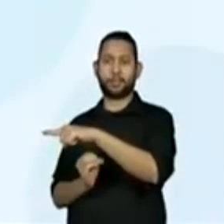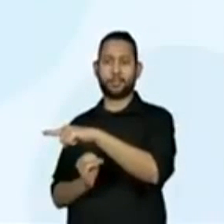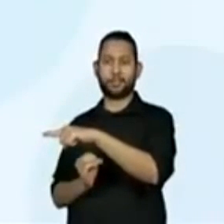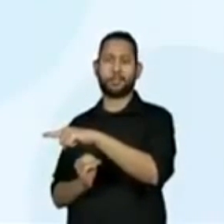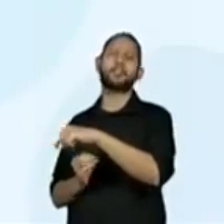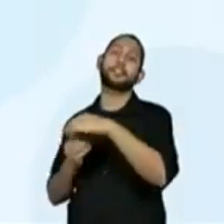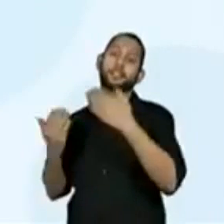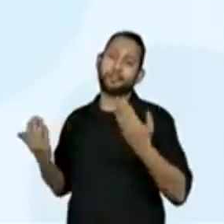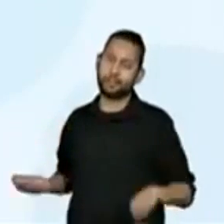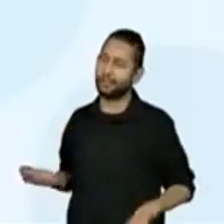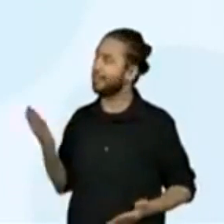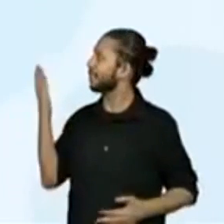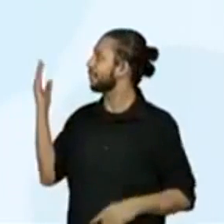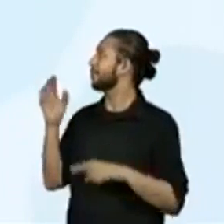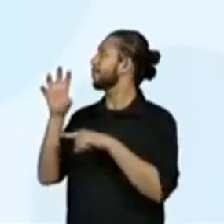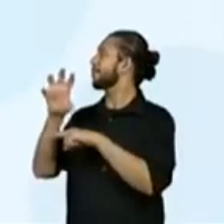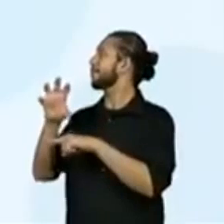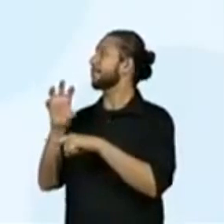2,26.